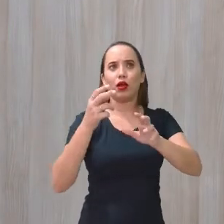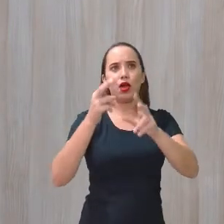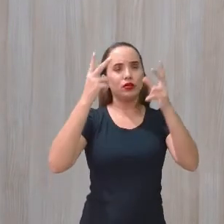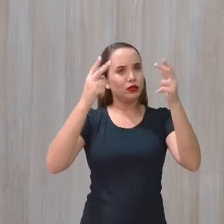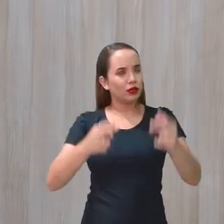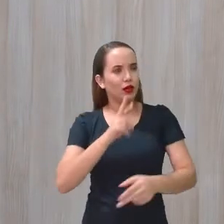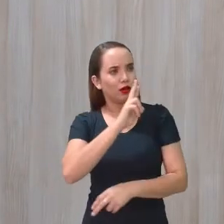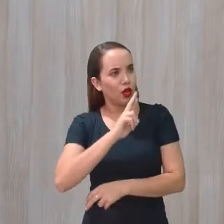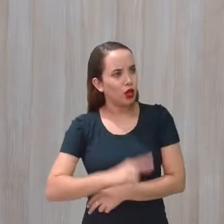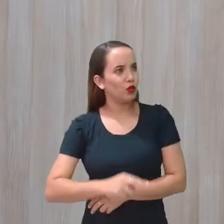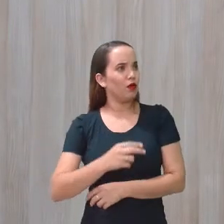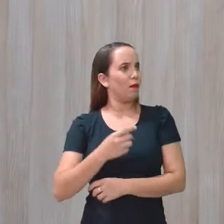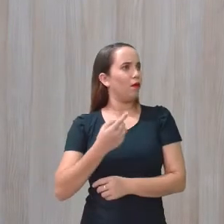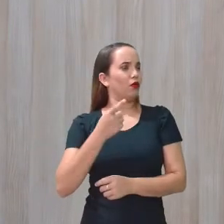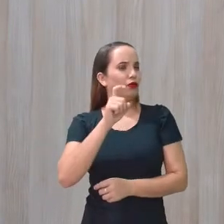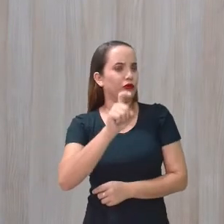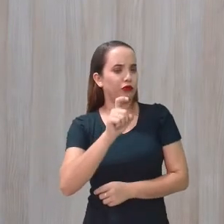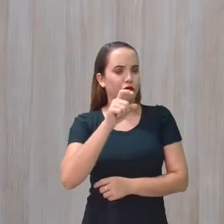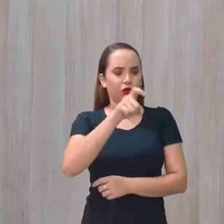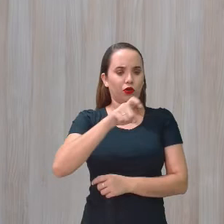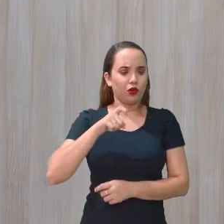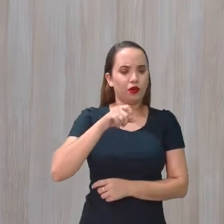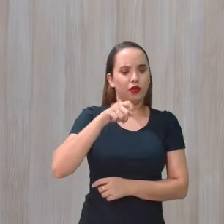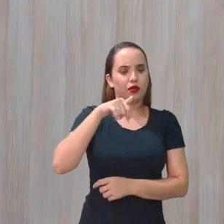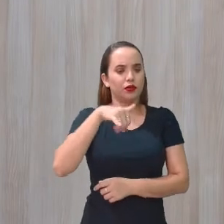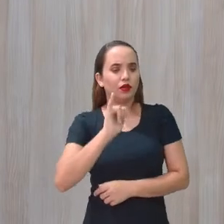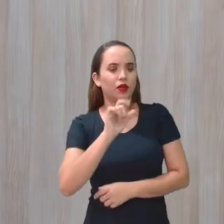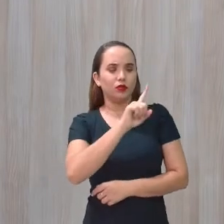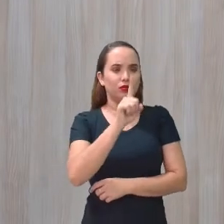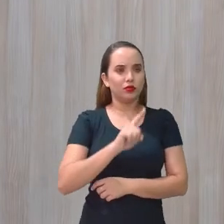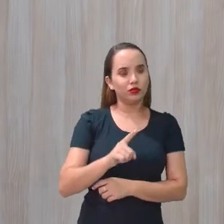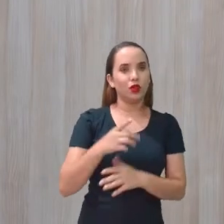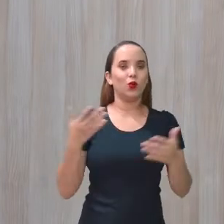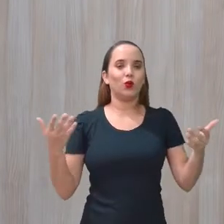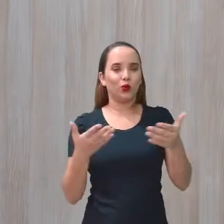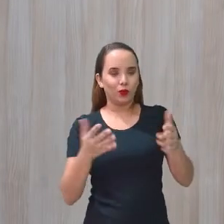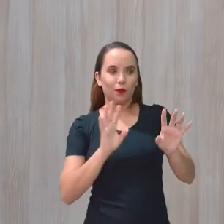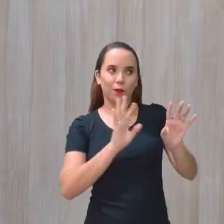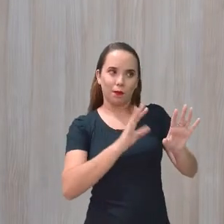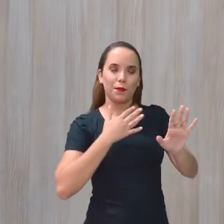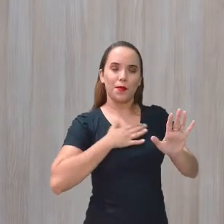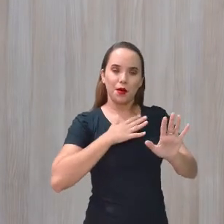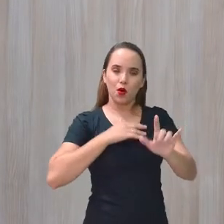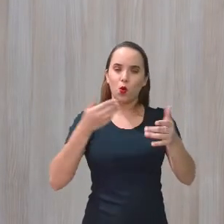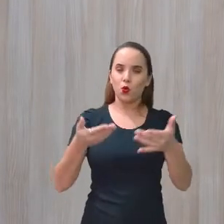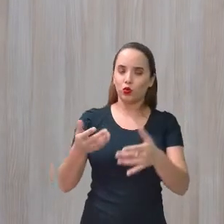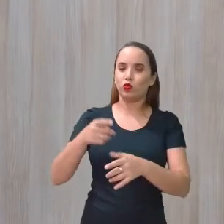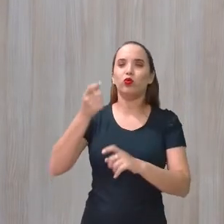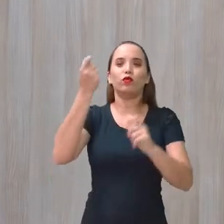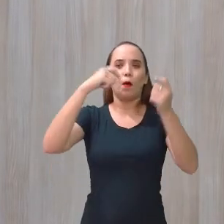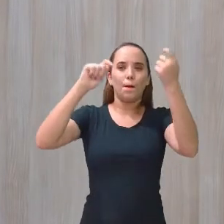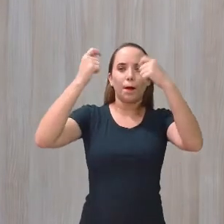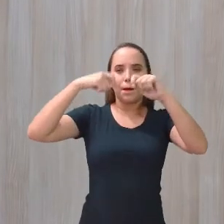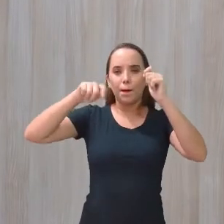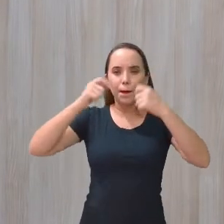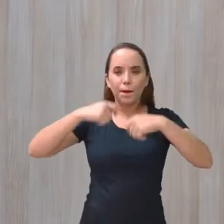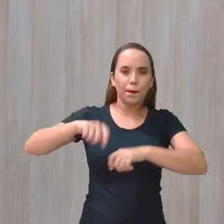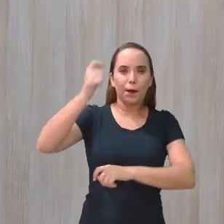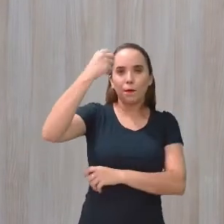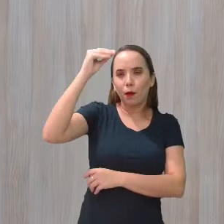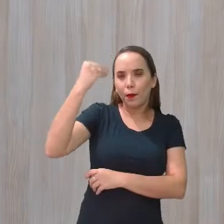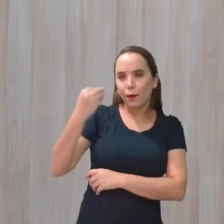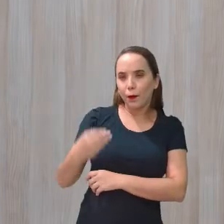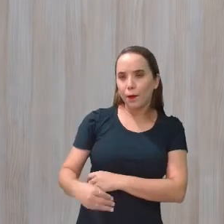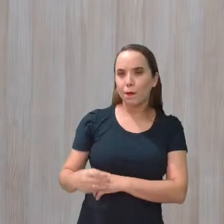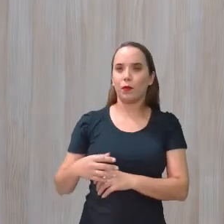aulas pausadamente cada uma das etapas. Hoje a gente vai brincar mais com a ideia de pensar nas soluções do que simplesmente